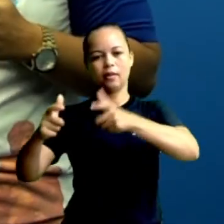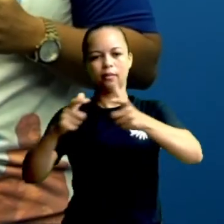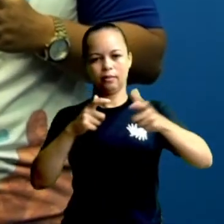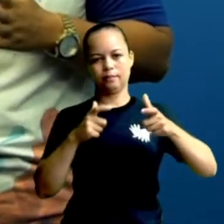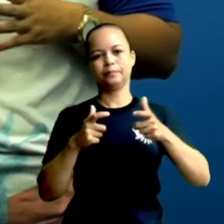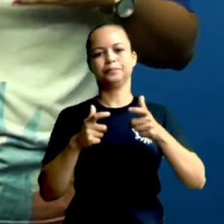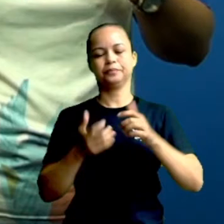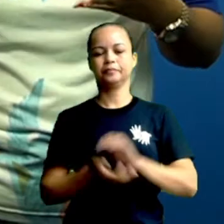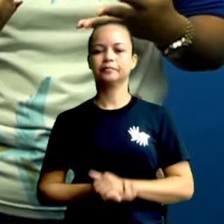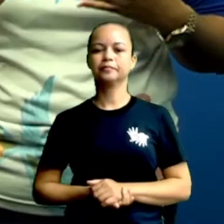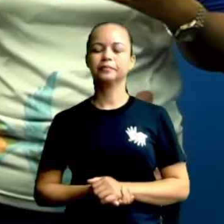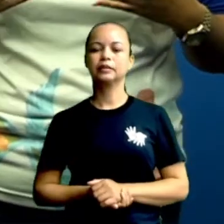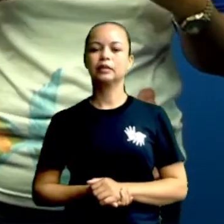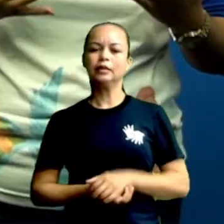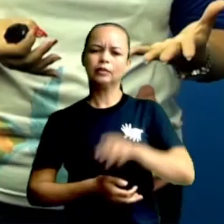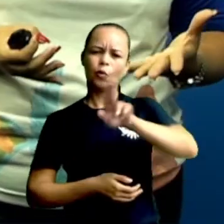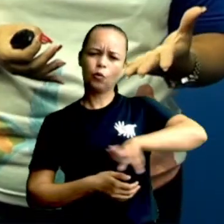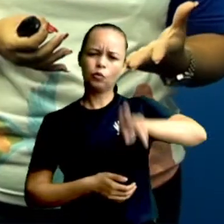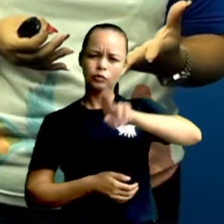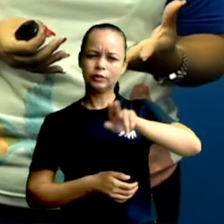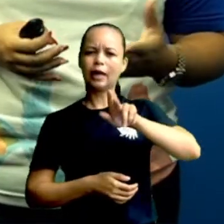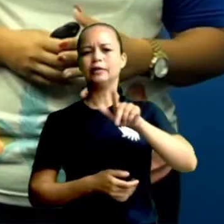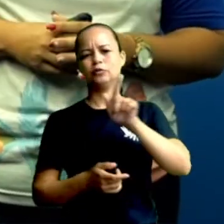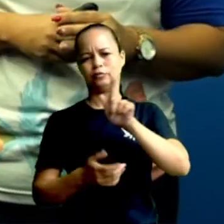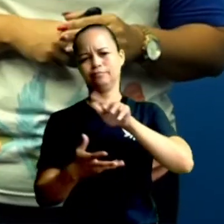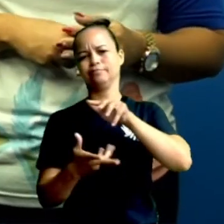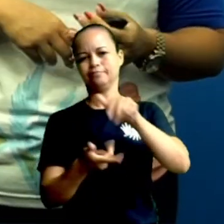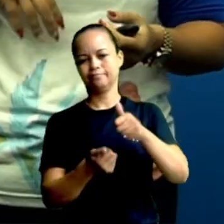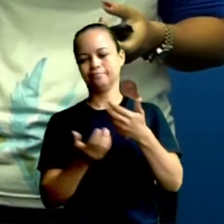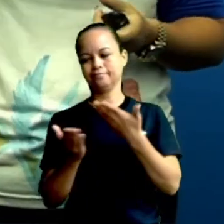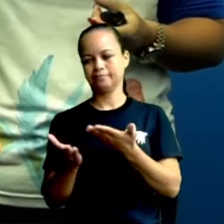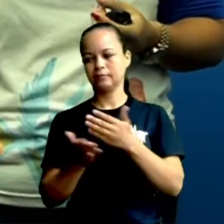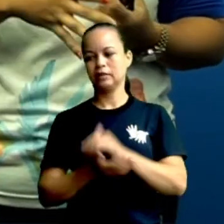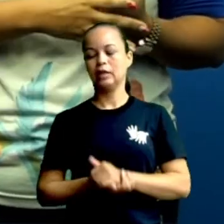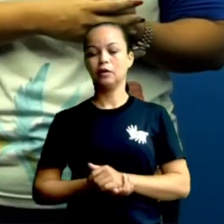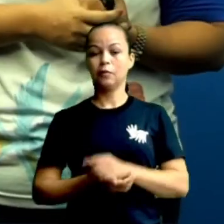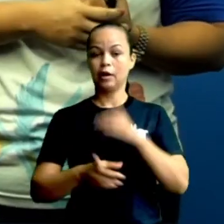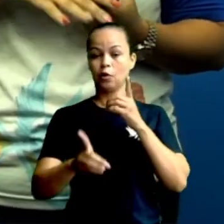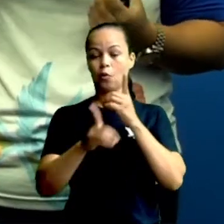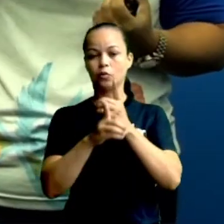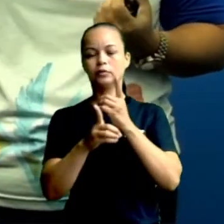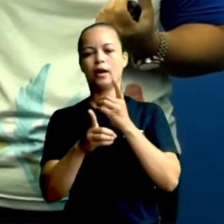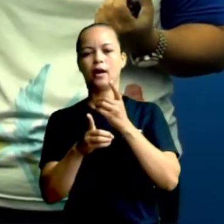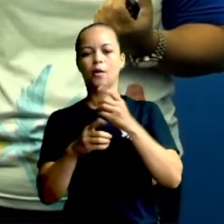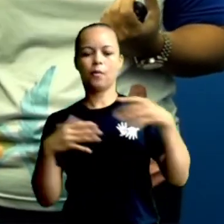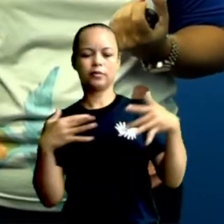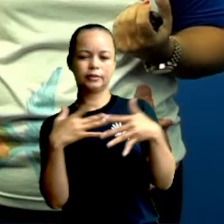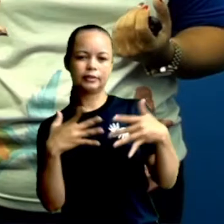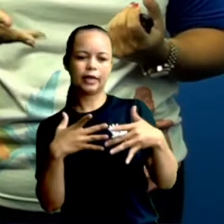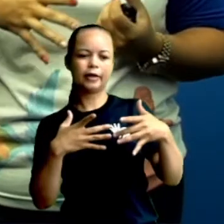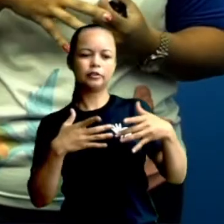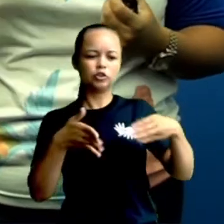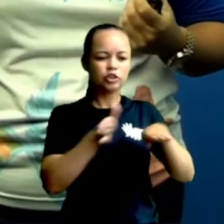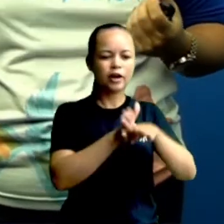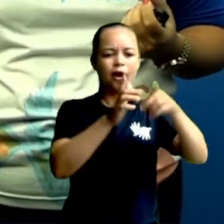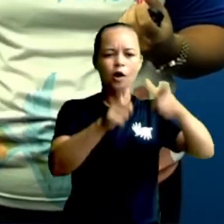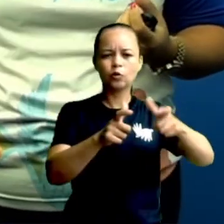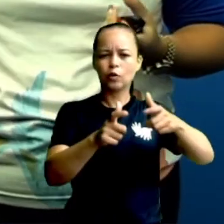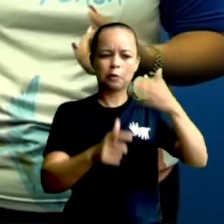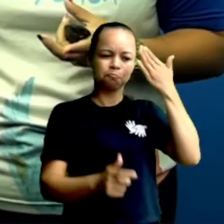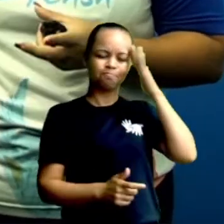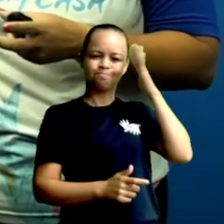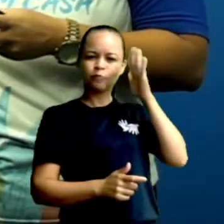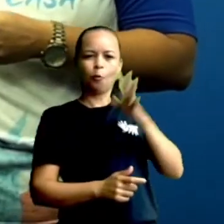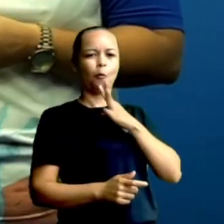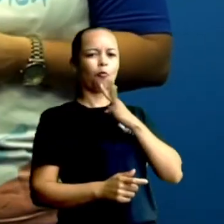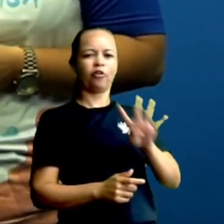localização, certo? Usados muito na geografia. Então, quando eu quero encontrar uma cidade, quando eu quero chegar num lugar que eu não sei onde